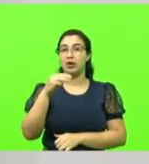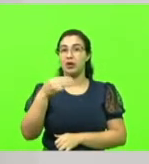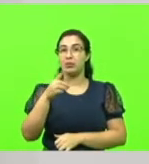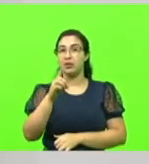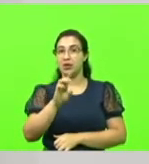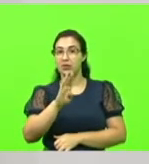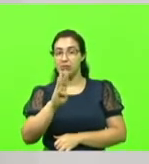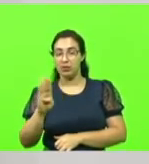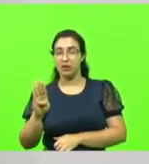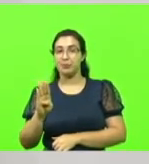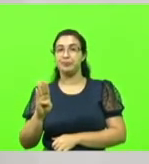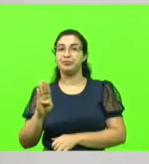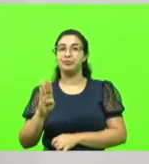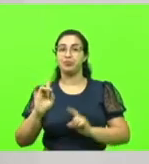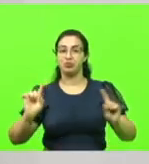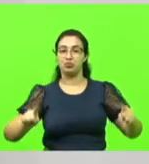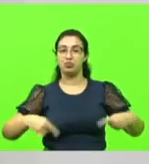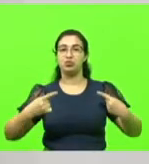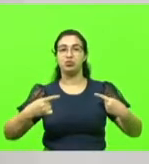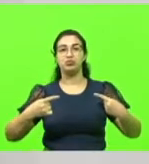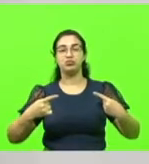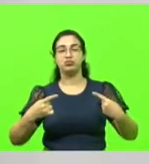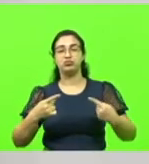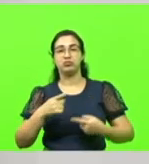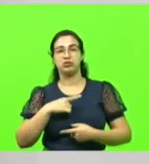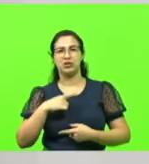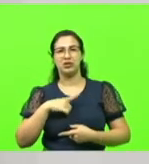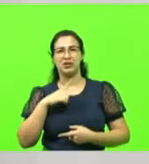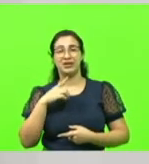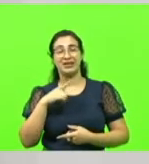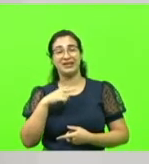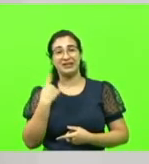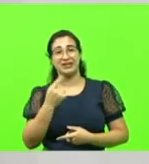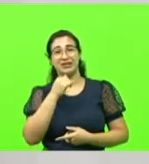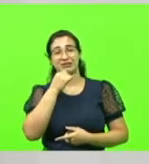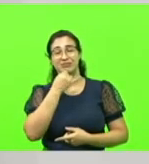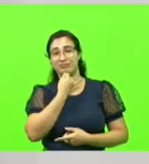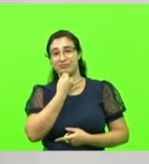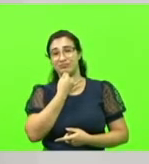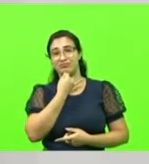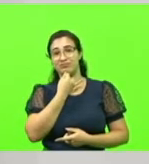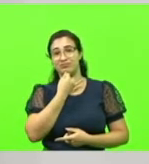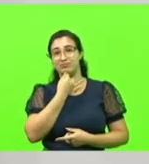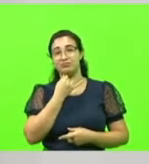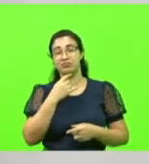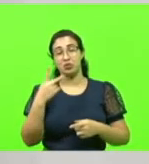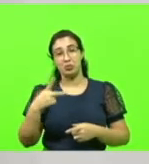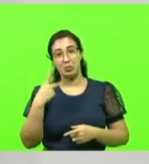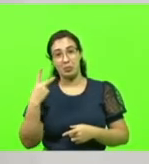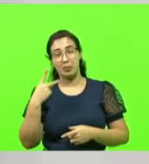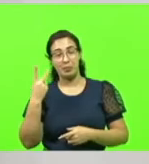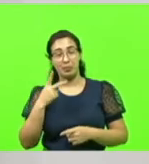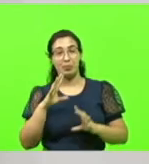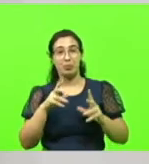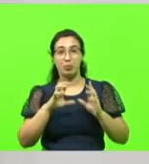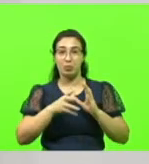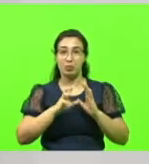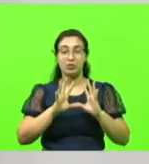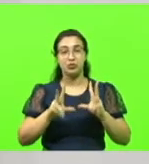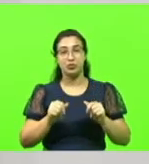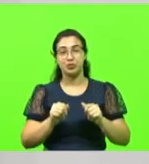disputando com nossos adversários. Foi decepcionante para o partido como seu todo. Tenho convicção de